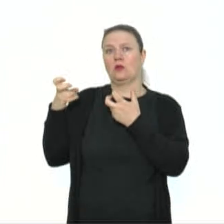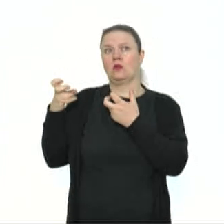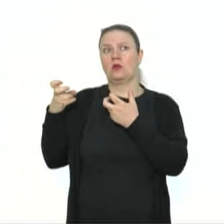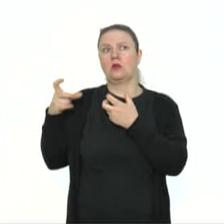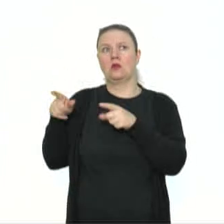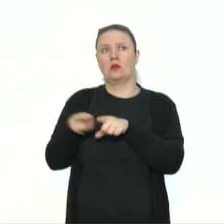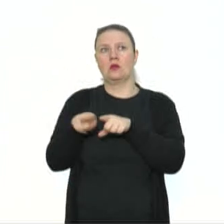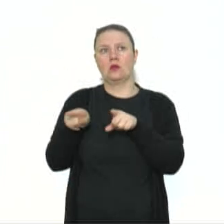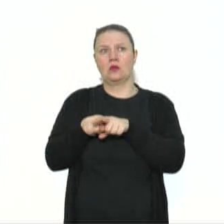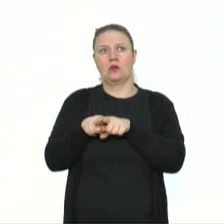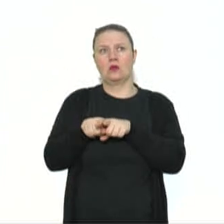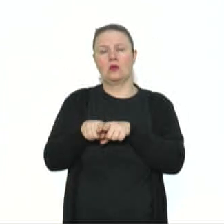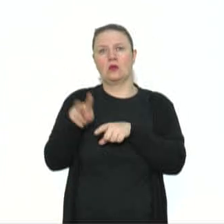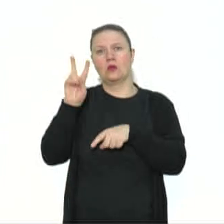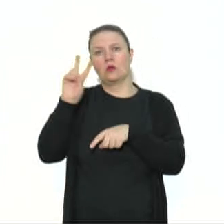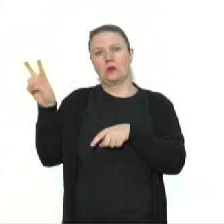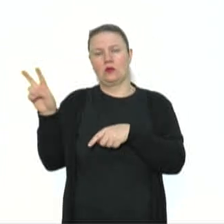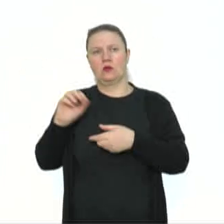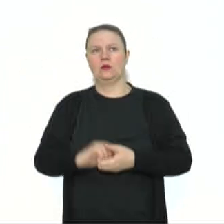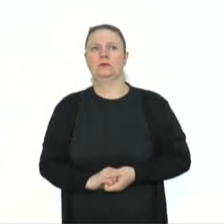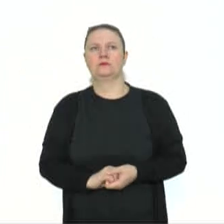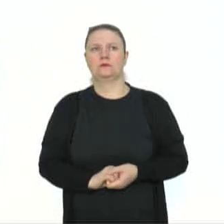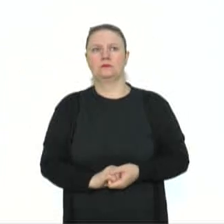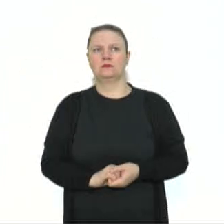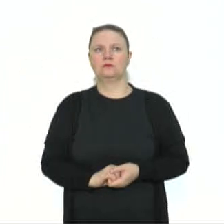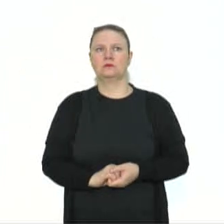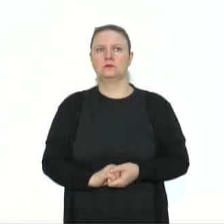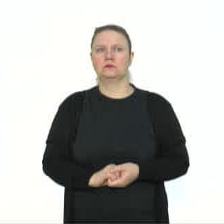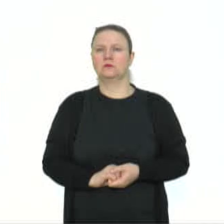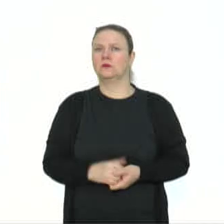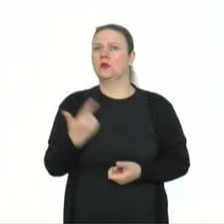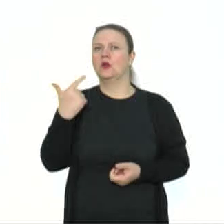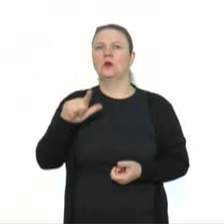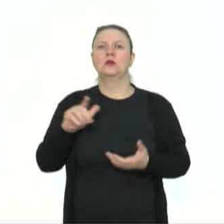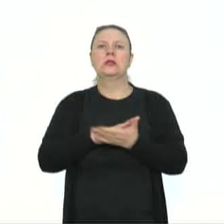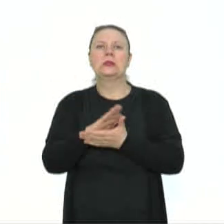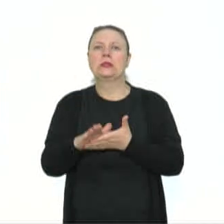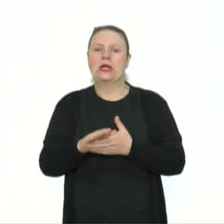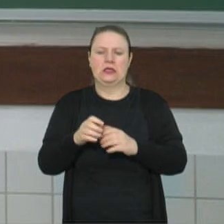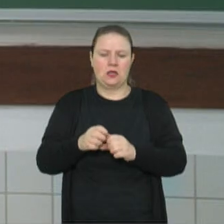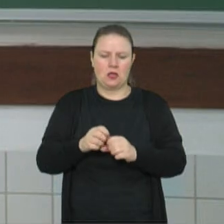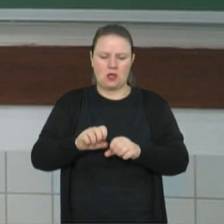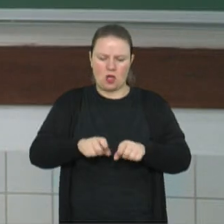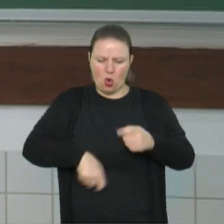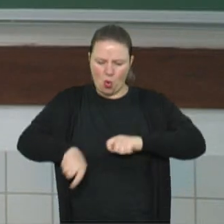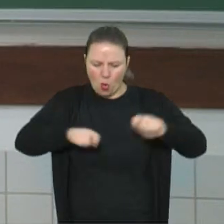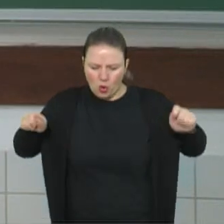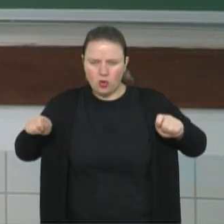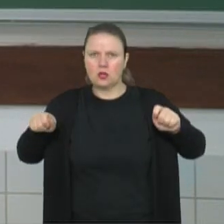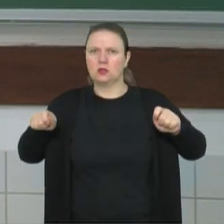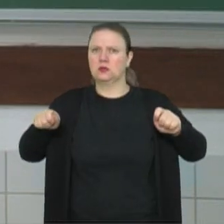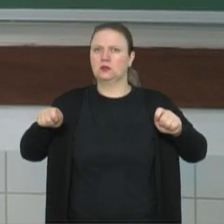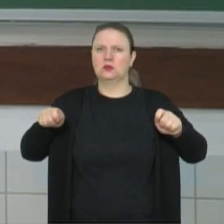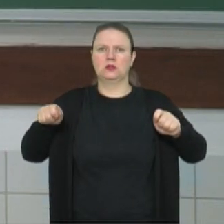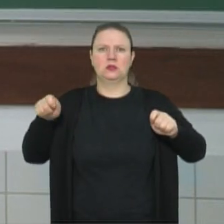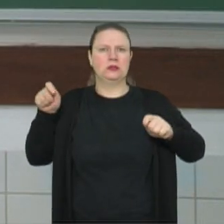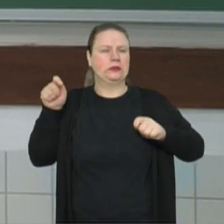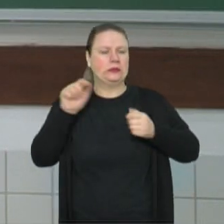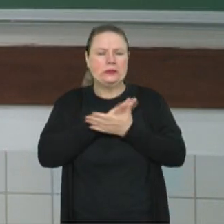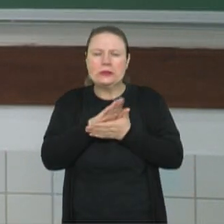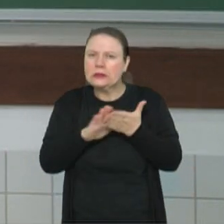dentro da escalada, então é essa situação aqui, né? Então pode ver que o atleta não tem equipamento de segurança nenhum, mas isso